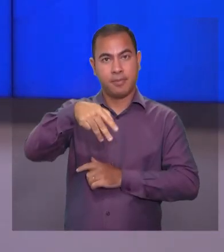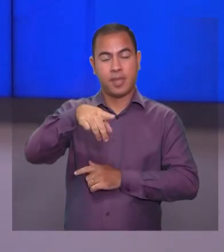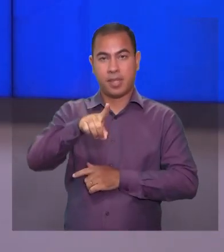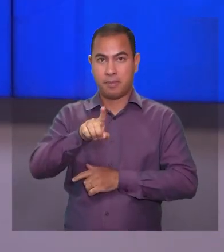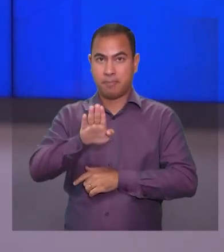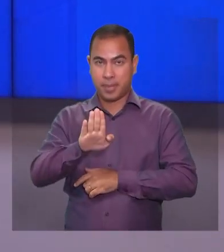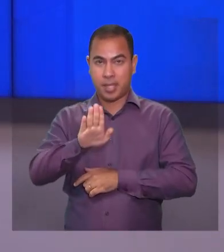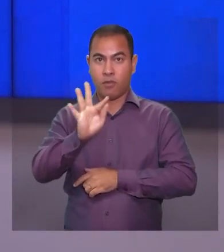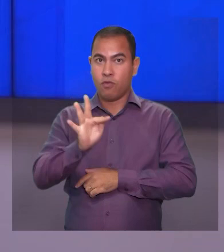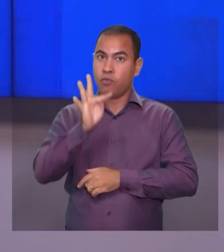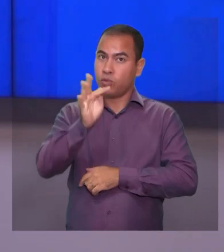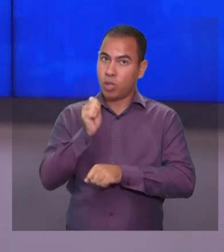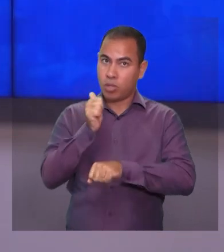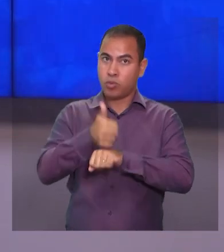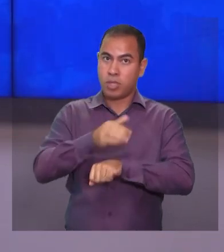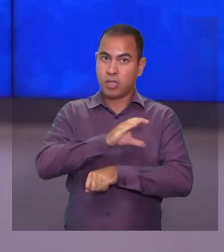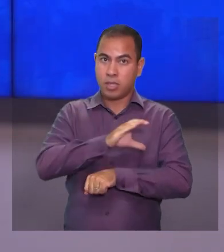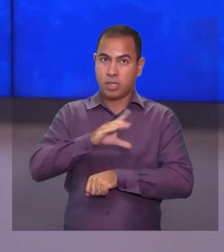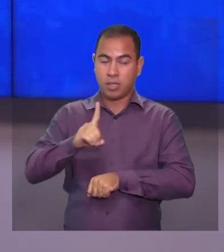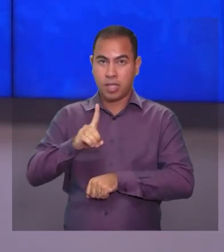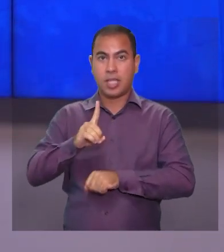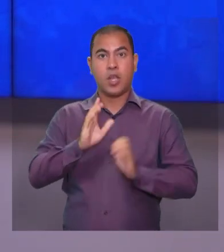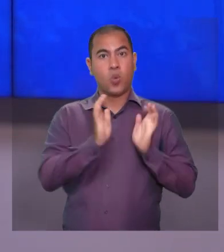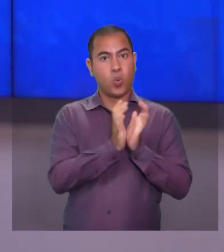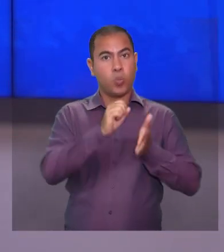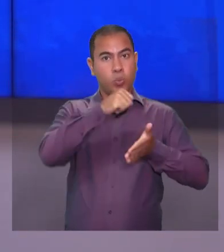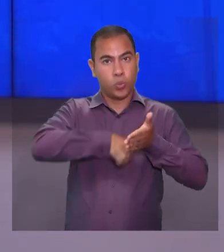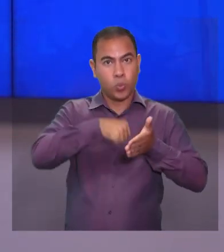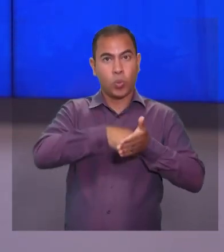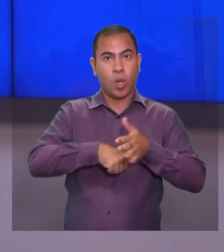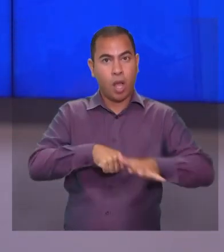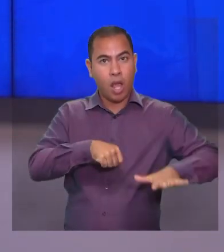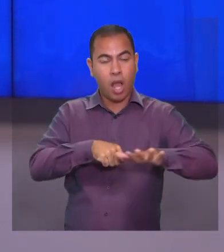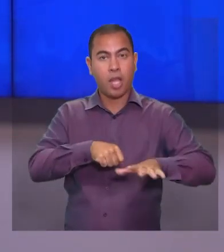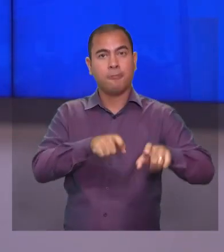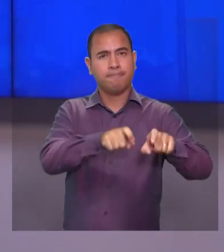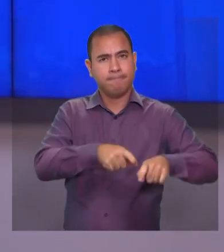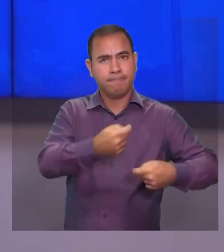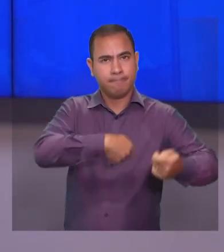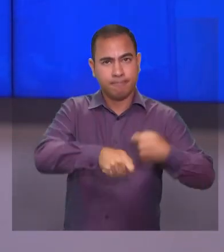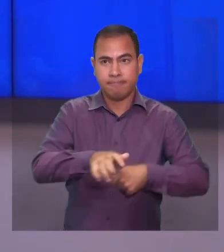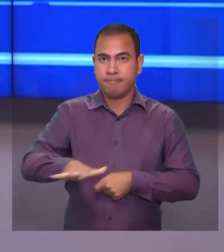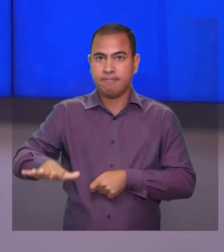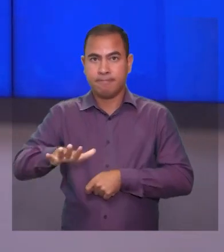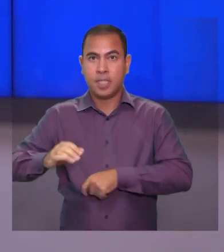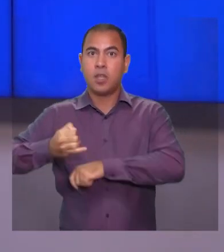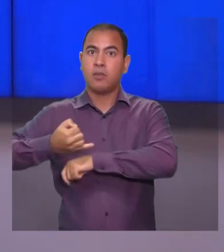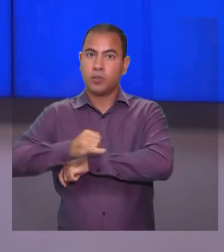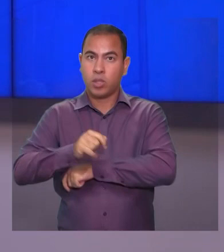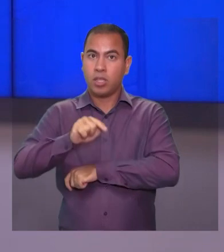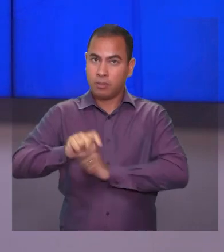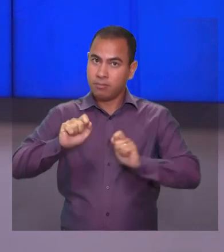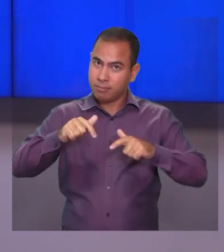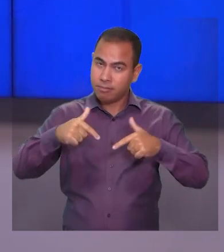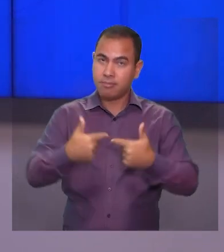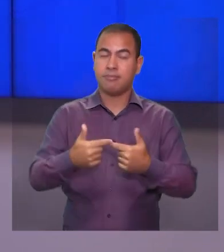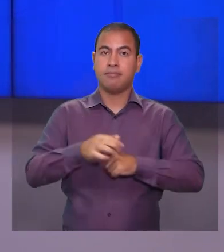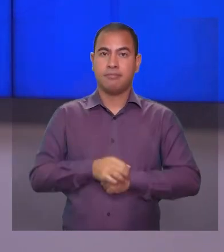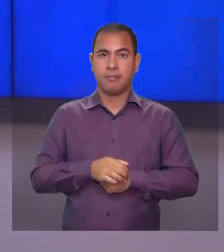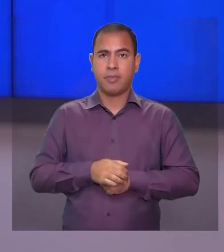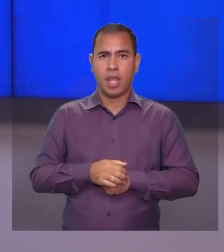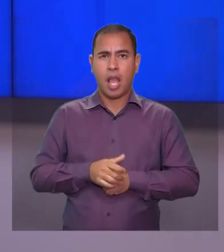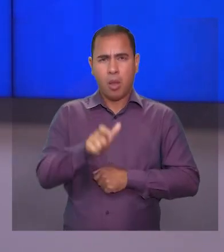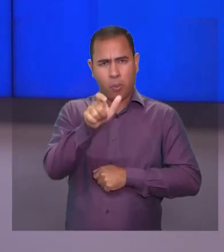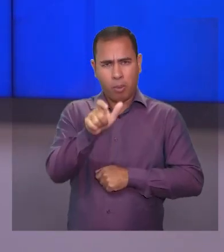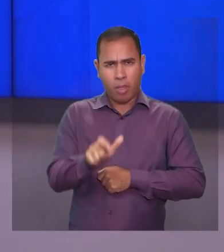coordenar a Frente Parlamentar do Agronegócio e da Infraestrutura aqui na Assembleia Legislativa de Goiás. O